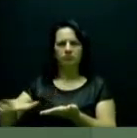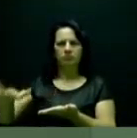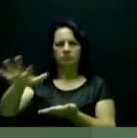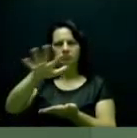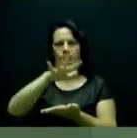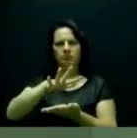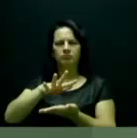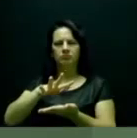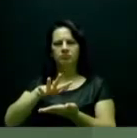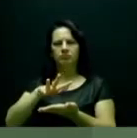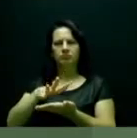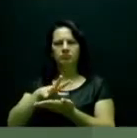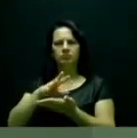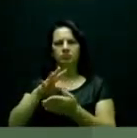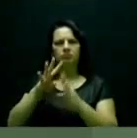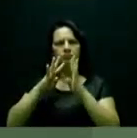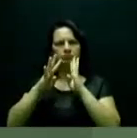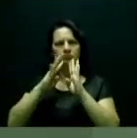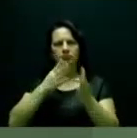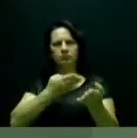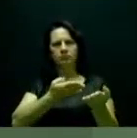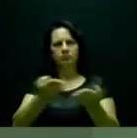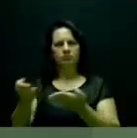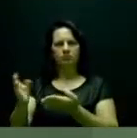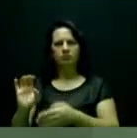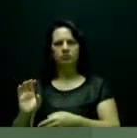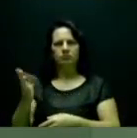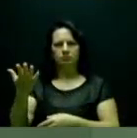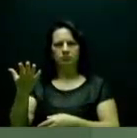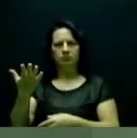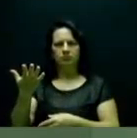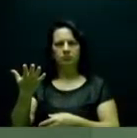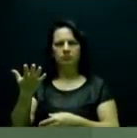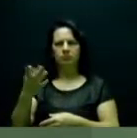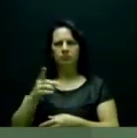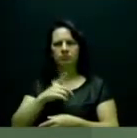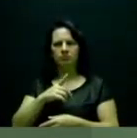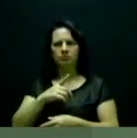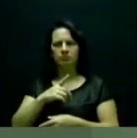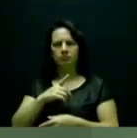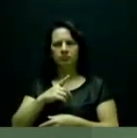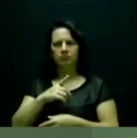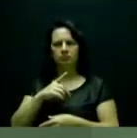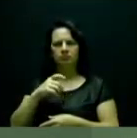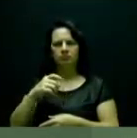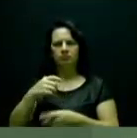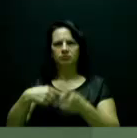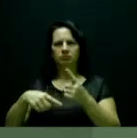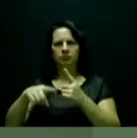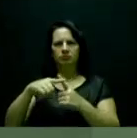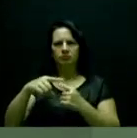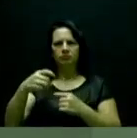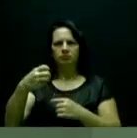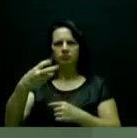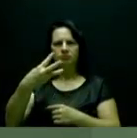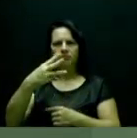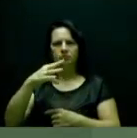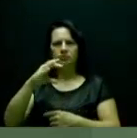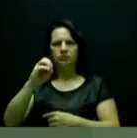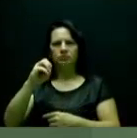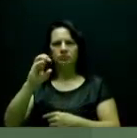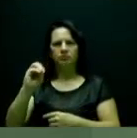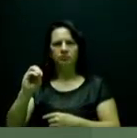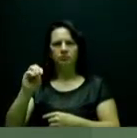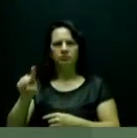redes sociais, compartilhei o que aconteceu comigo. Tive um alcance, né, de quase 30 mil pessoas, né, na minha